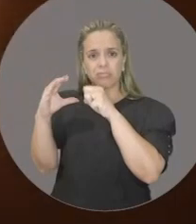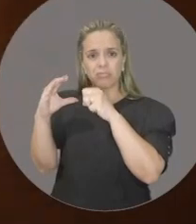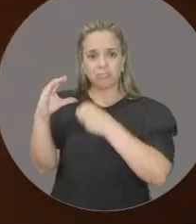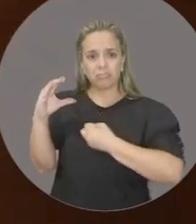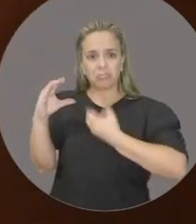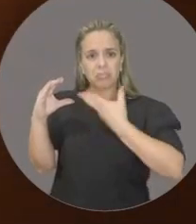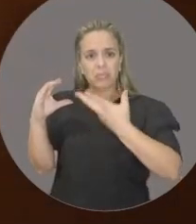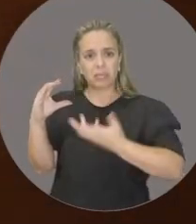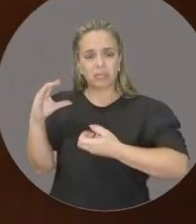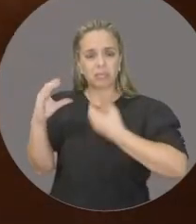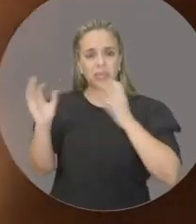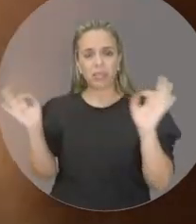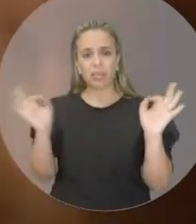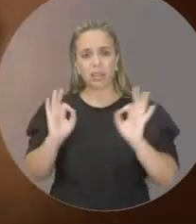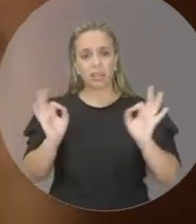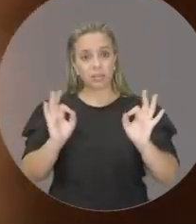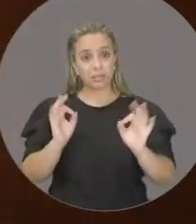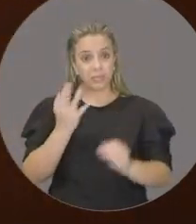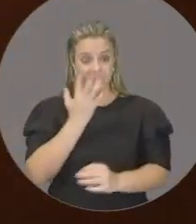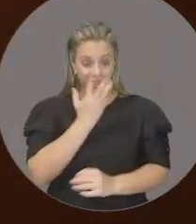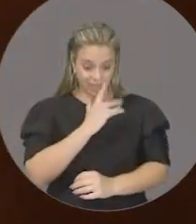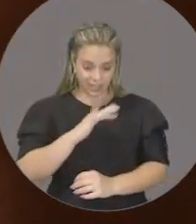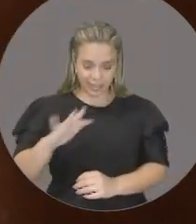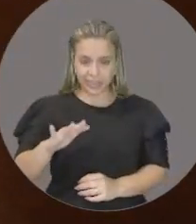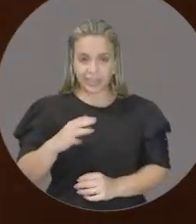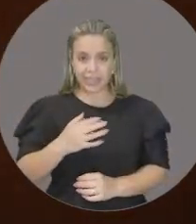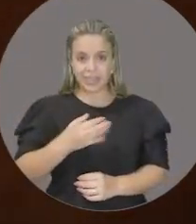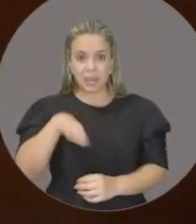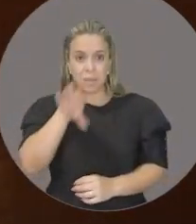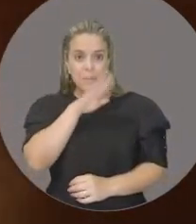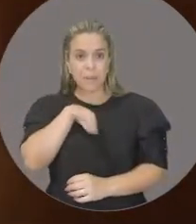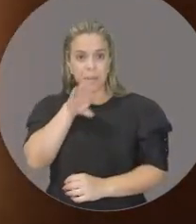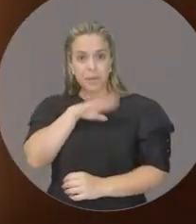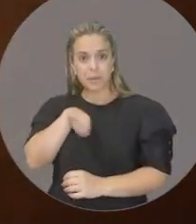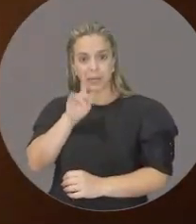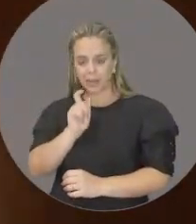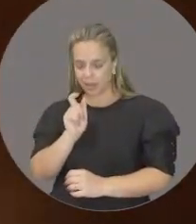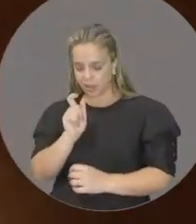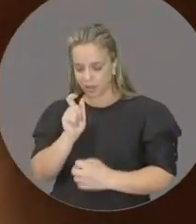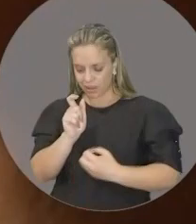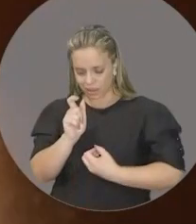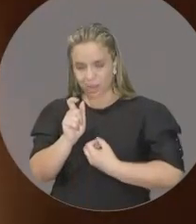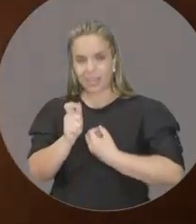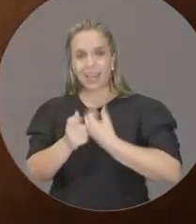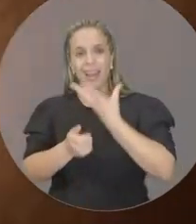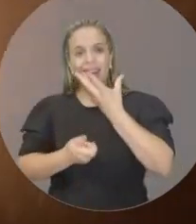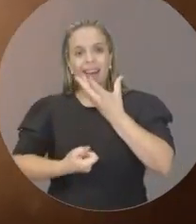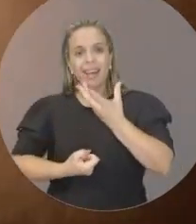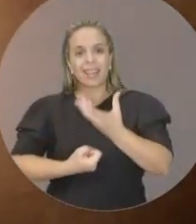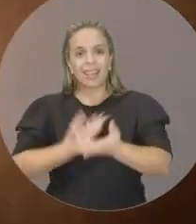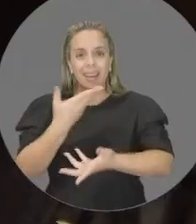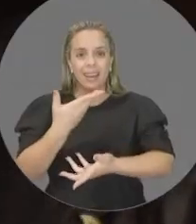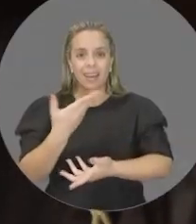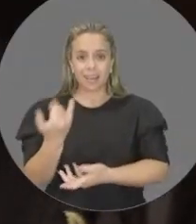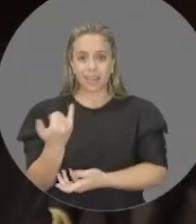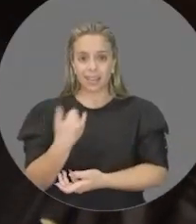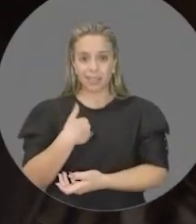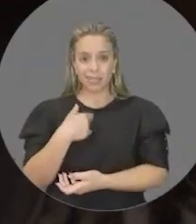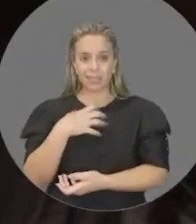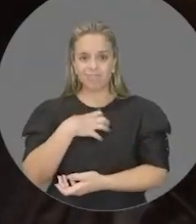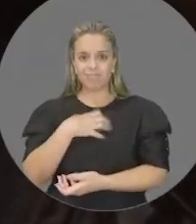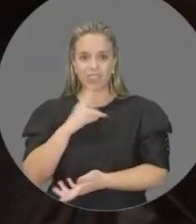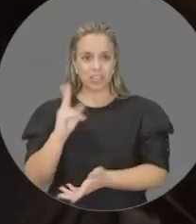semente embrionária. É na boca da criança que a palavra renasce e me diz que